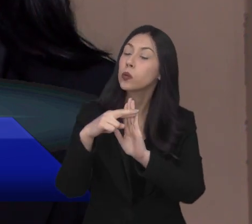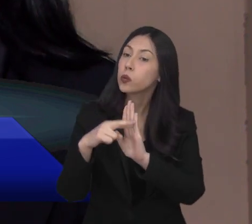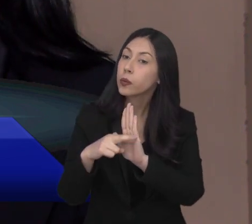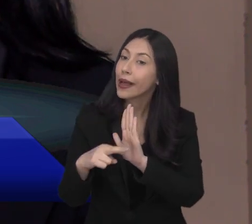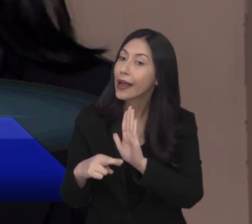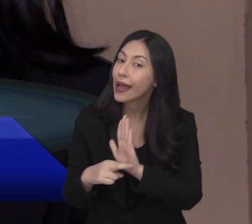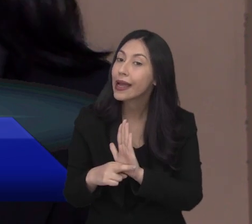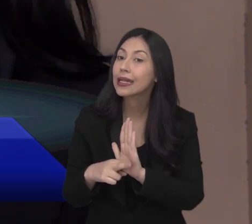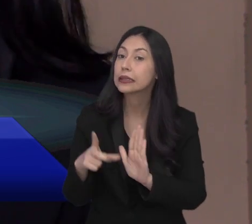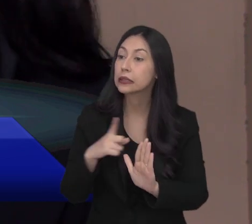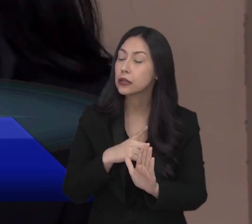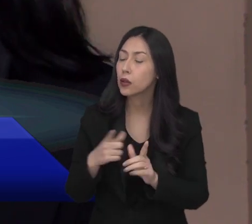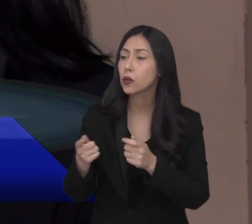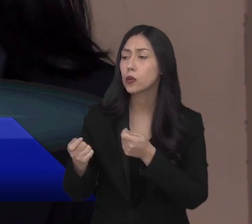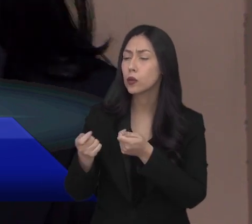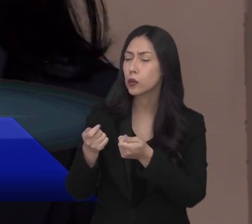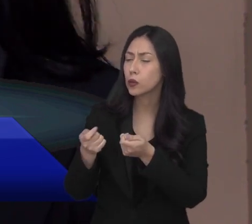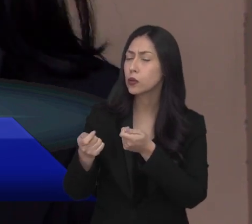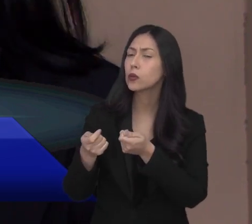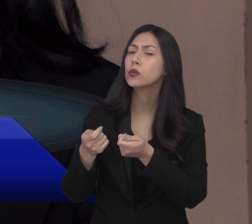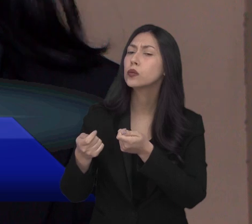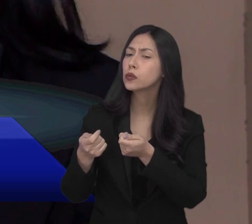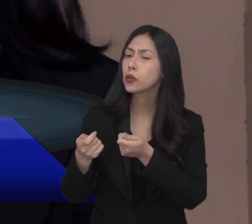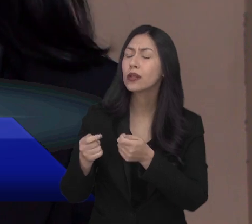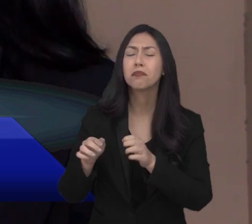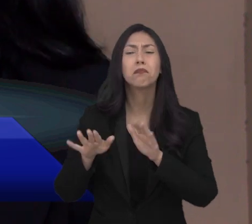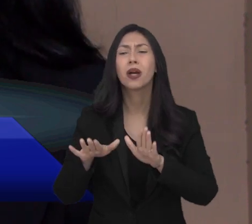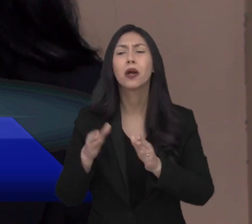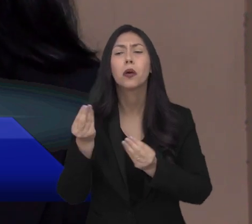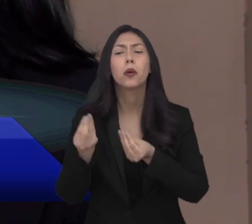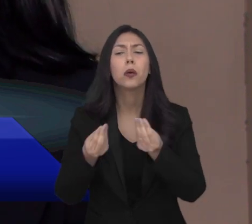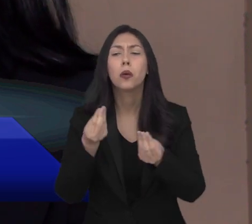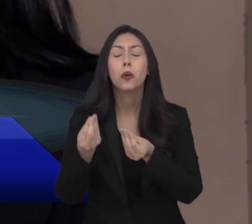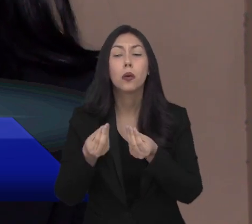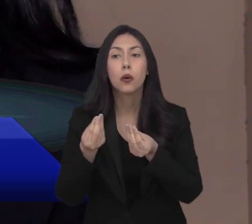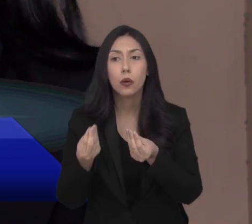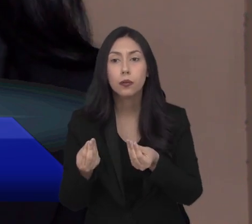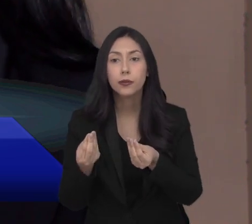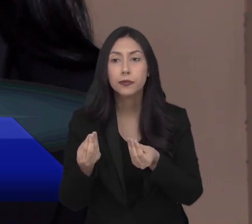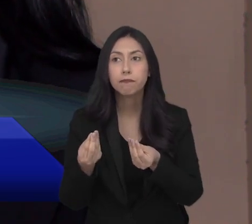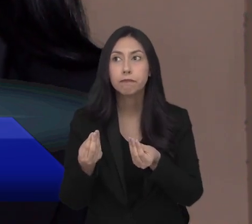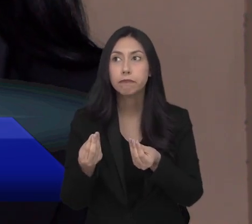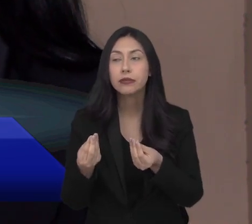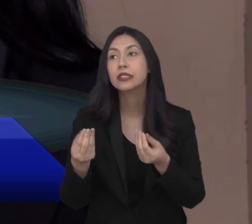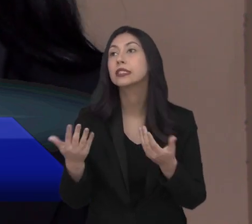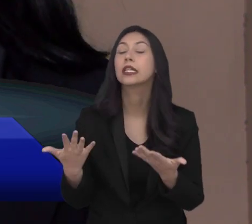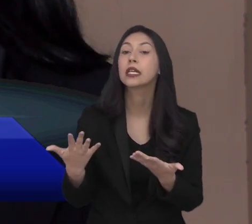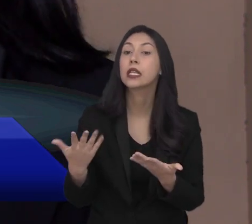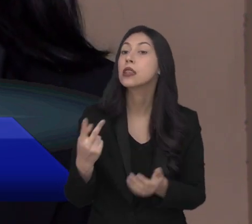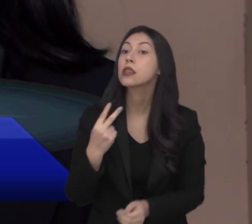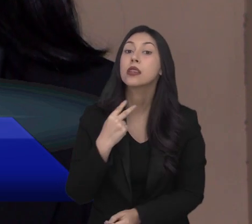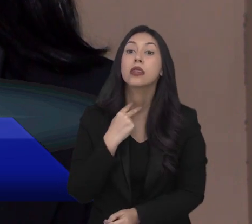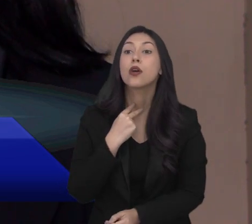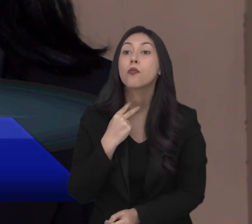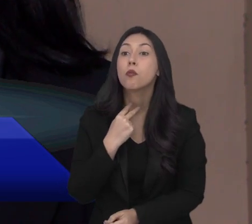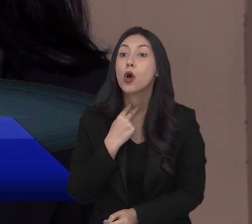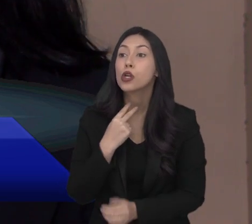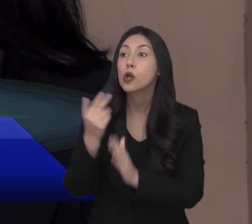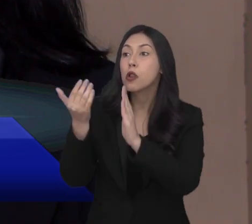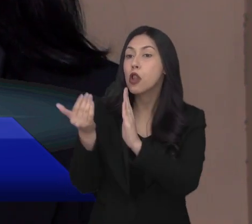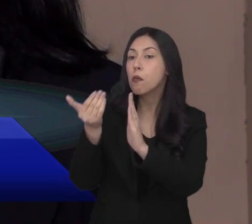traz um aumento dos controles também. E o que são esses controles? é não ser produzido